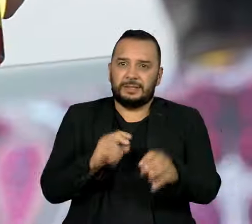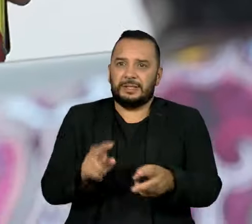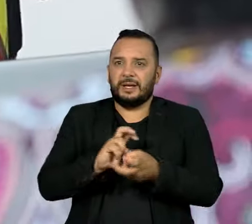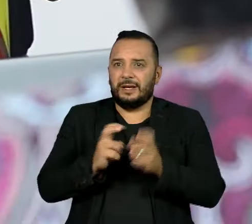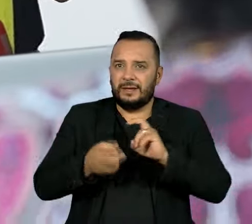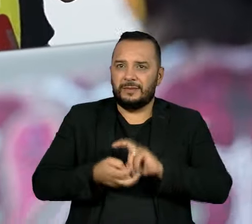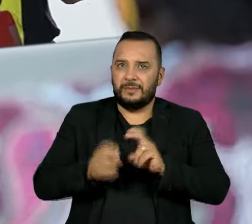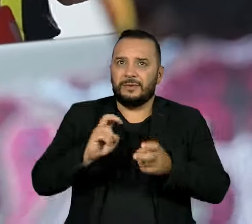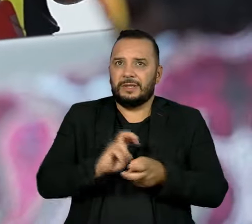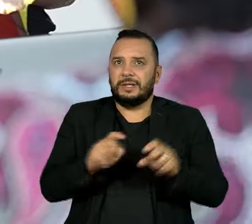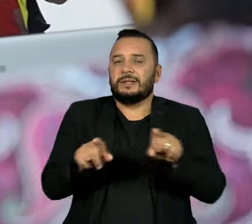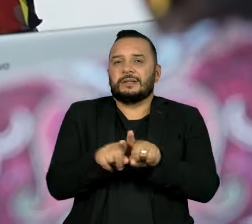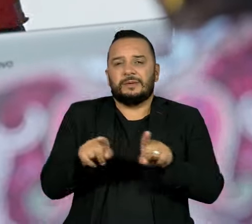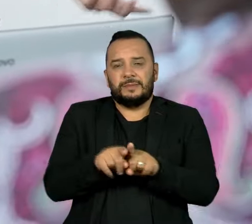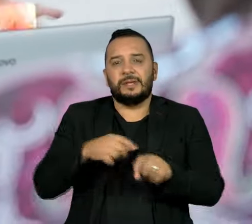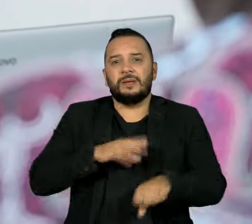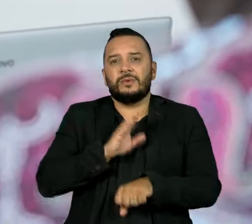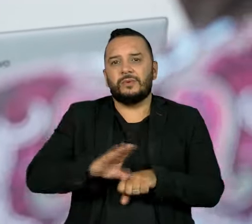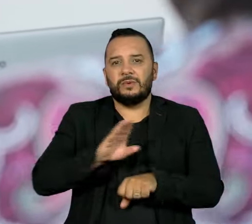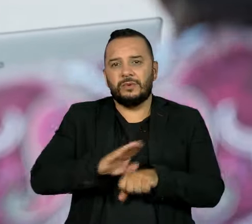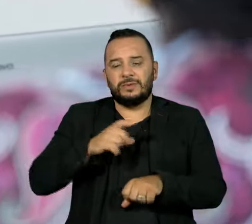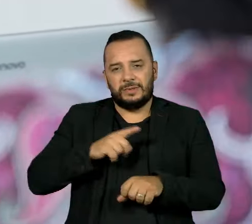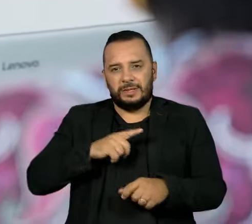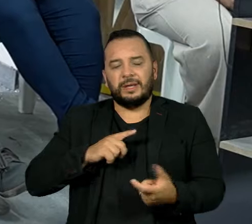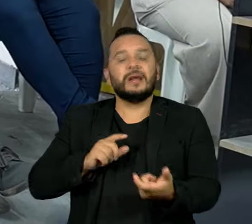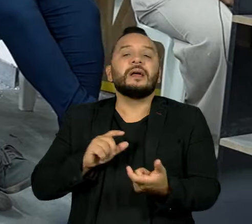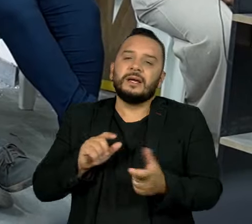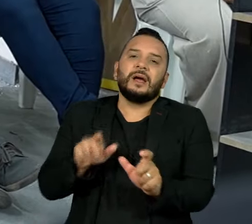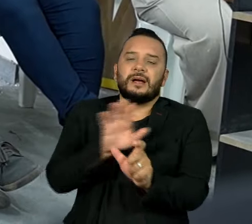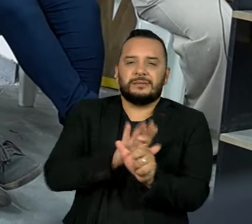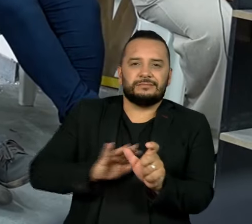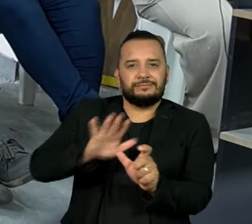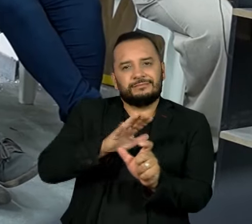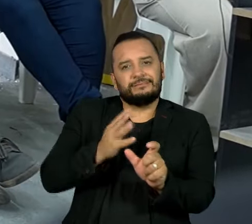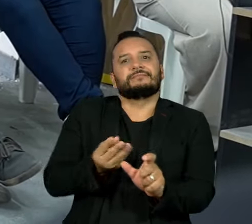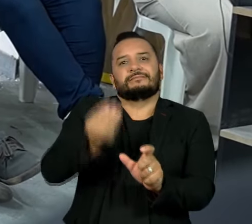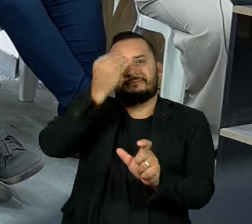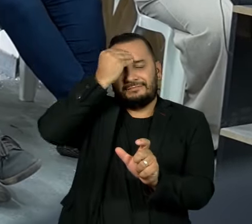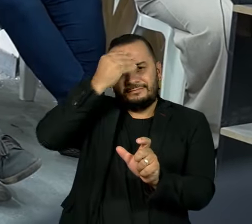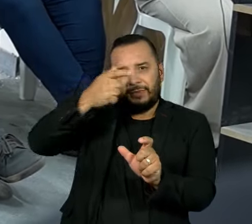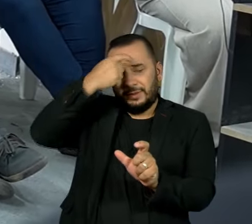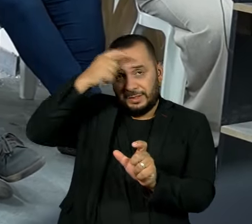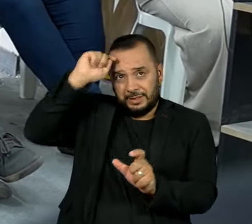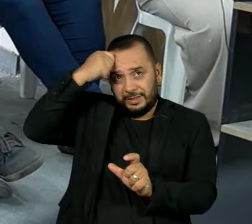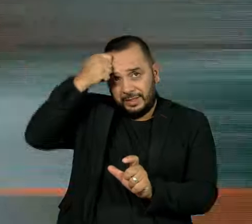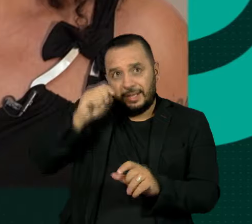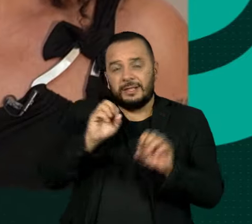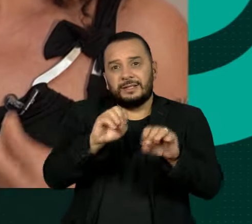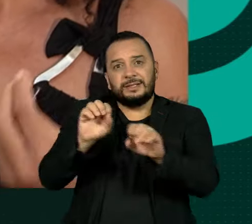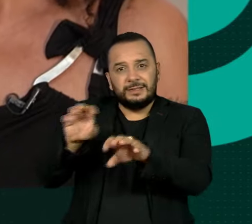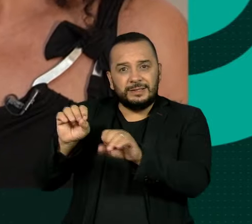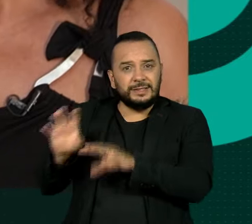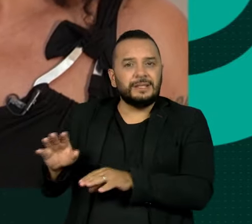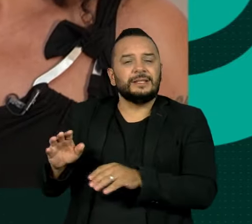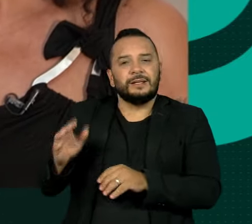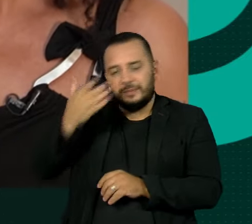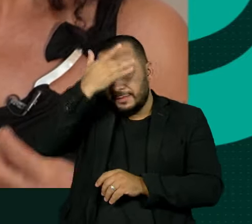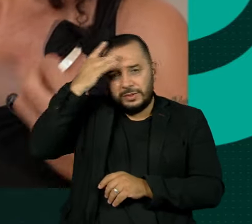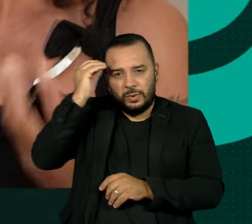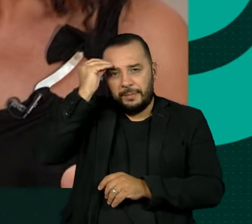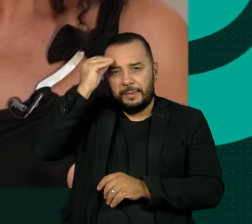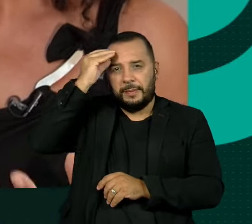os nossos cursos de letramento racial, ele contribui muito com a formação, né, do ser humano, da pessoa preta. Muitas vezes a gente